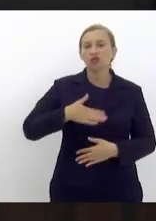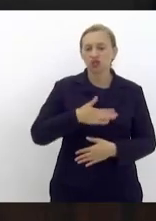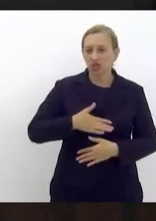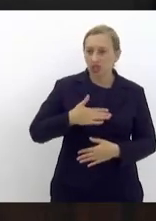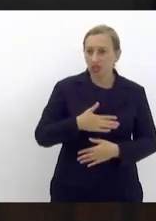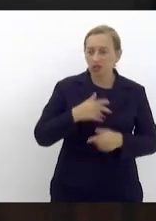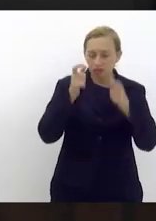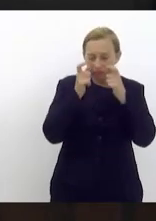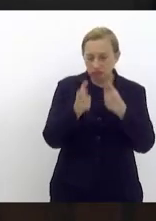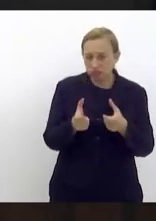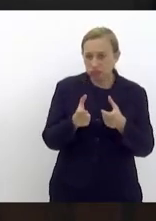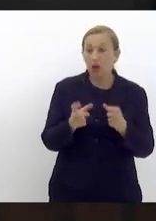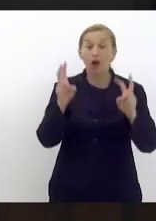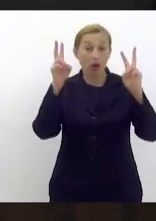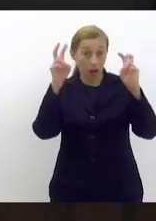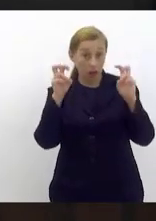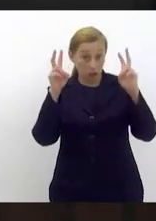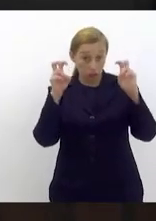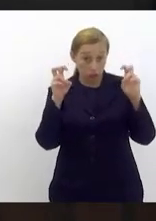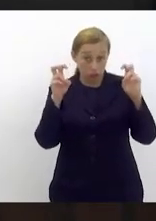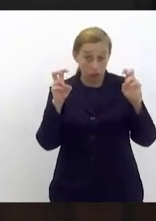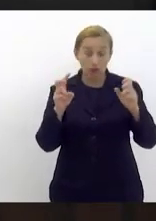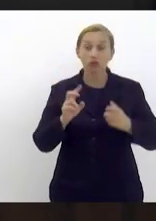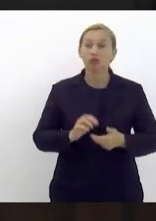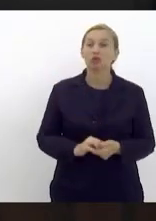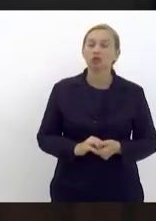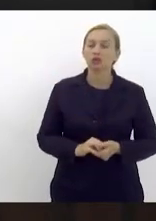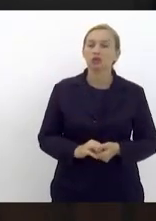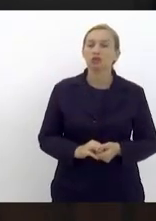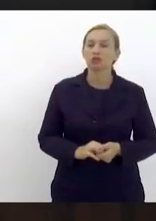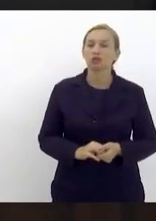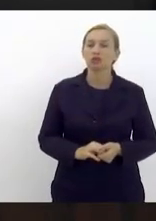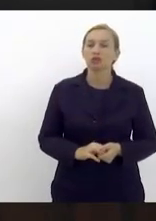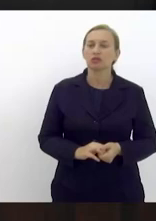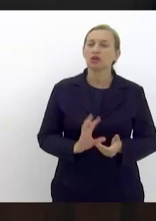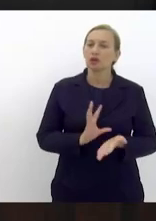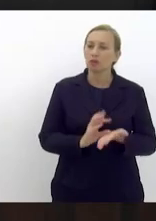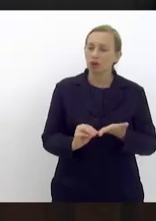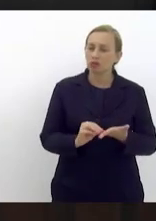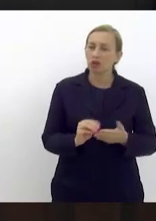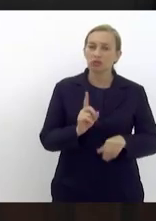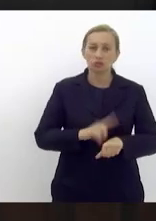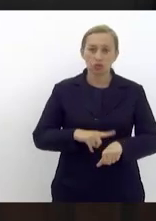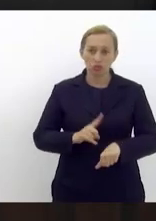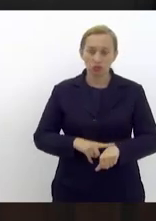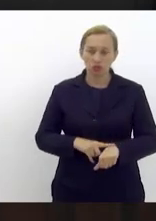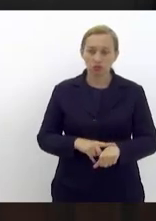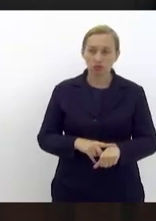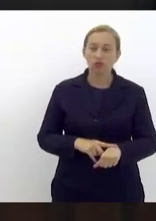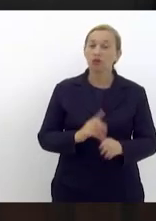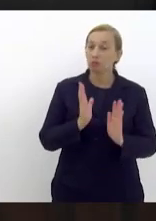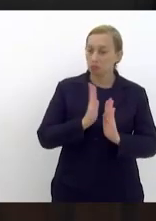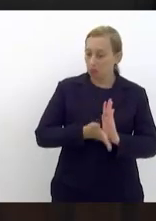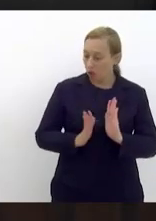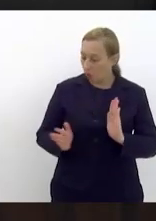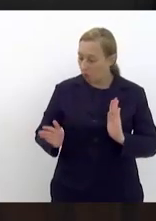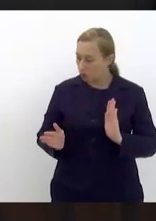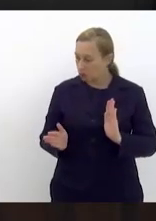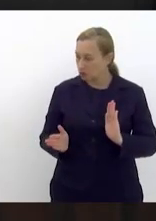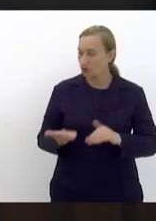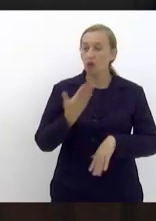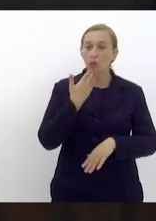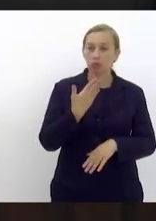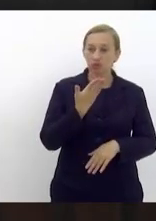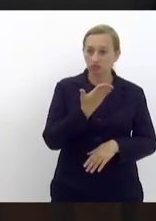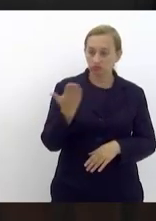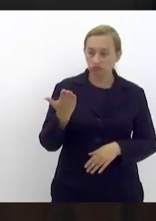atentasse ao assunto que está pautado no momento. Porque, pela ordem, eu vou pedir a